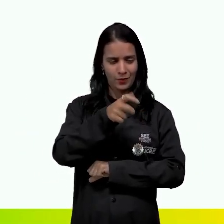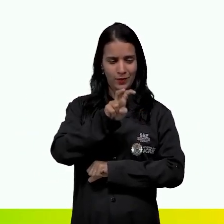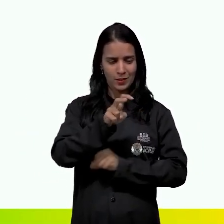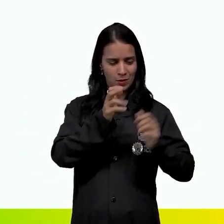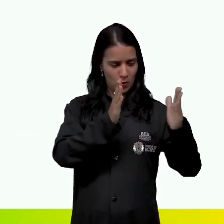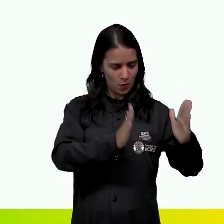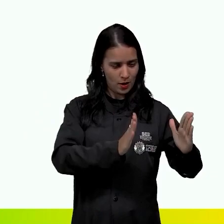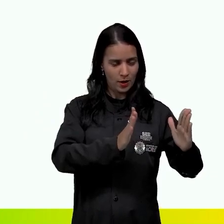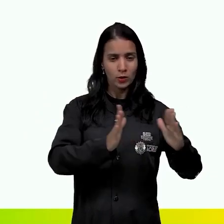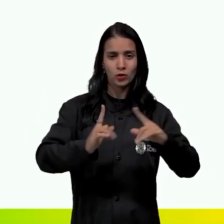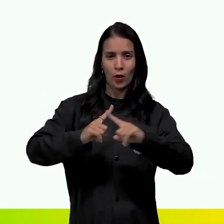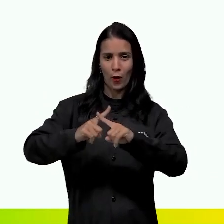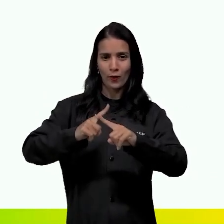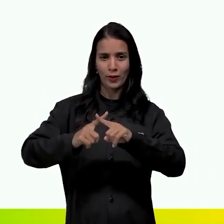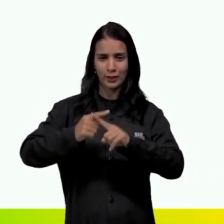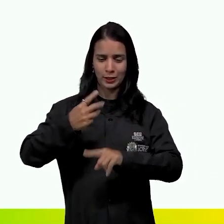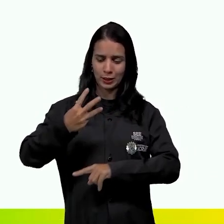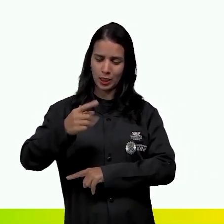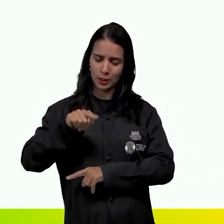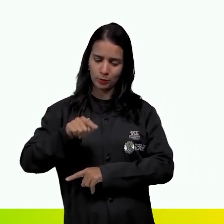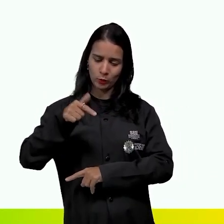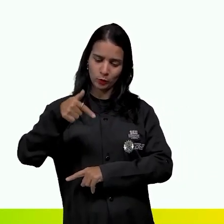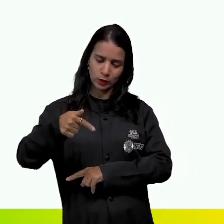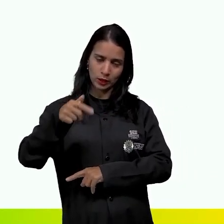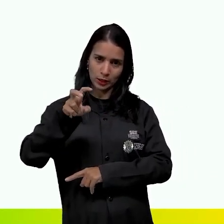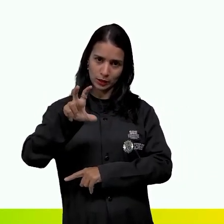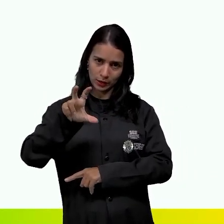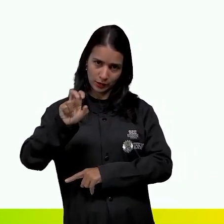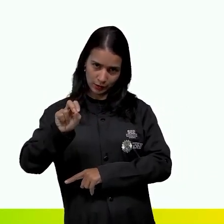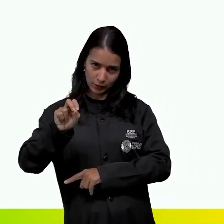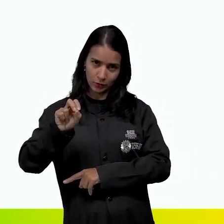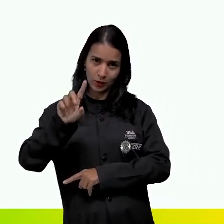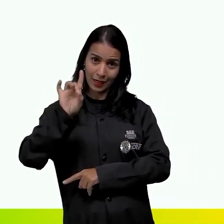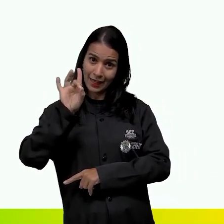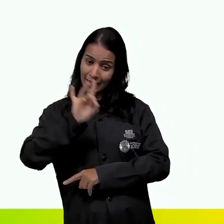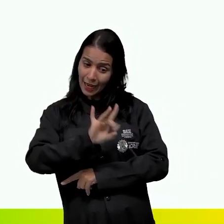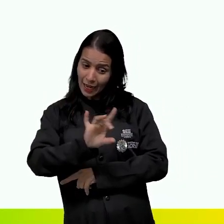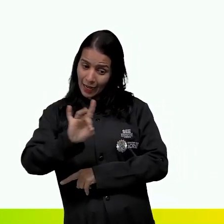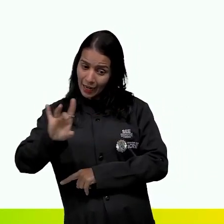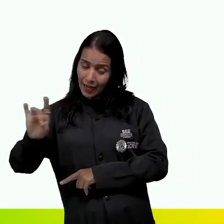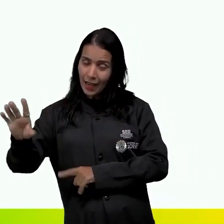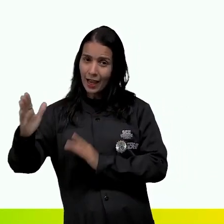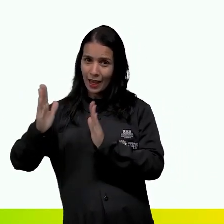3.750. Quando você fizer essa conta, você vai obter